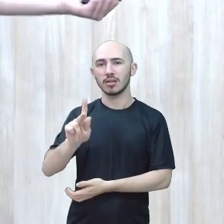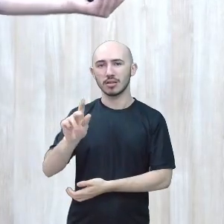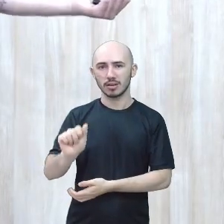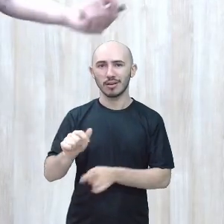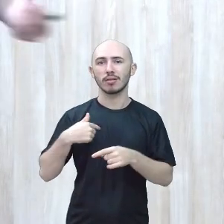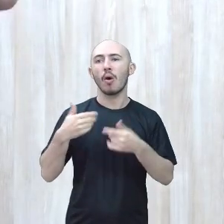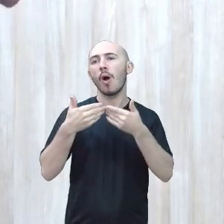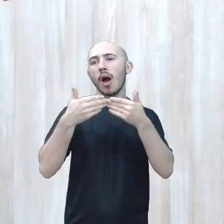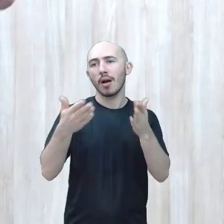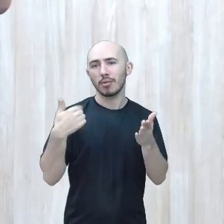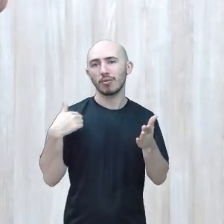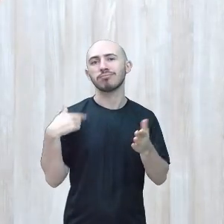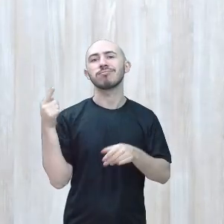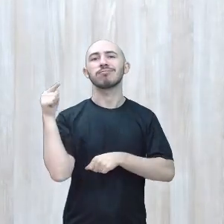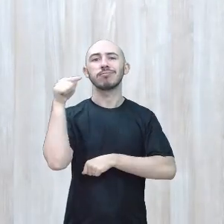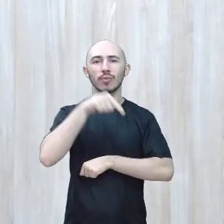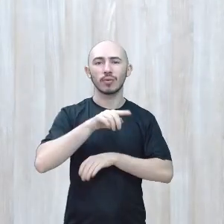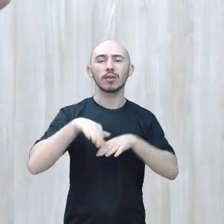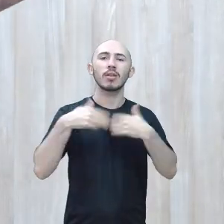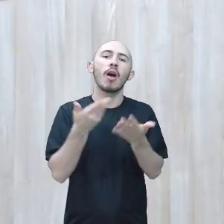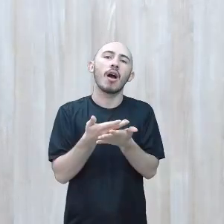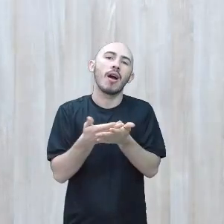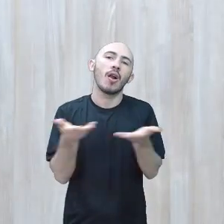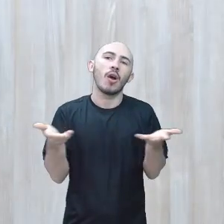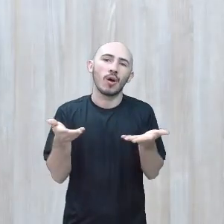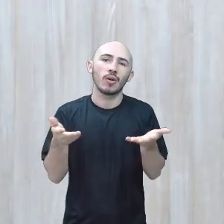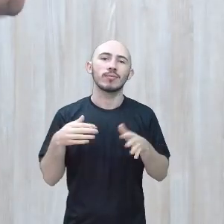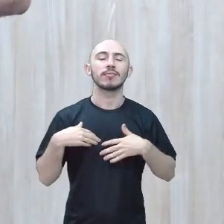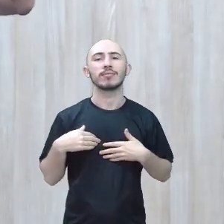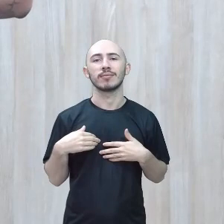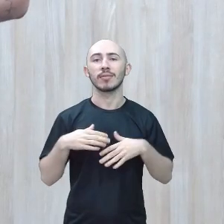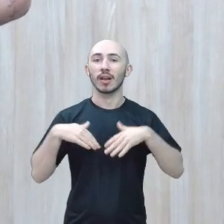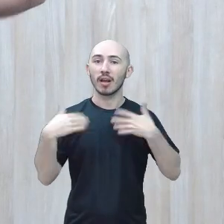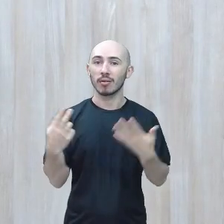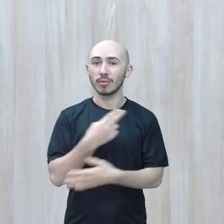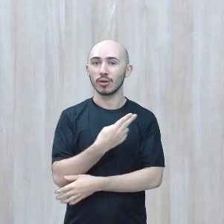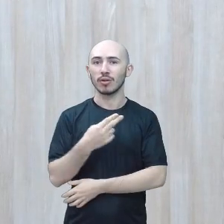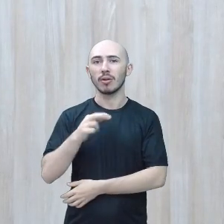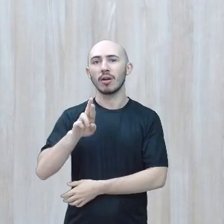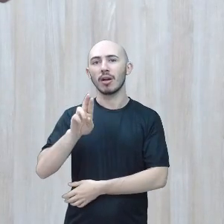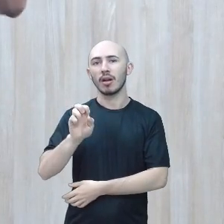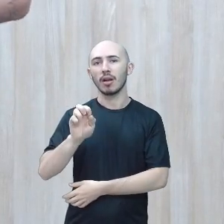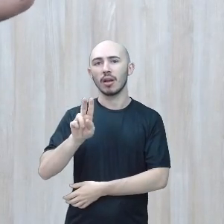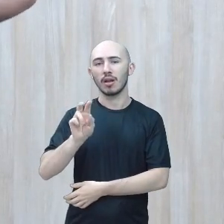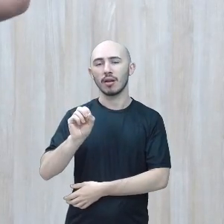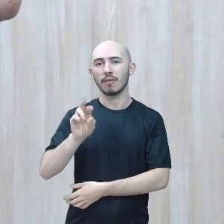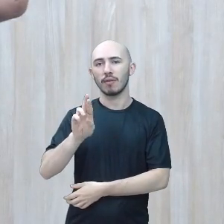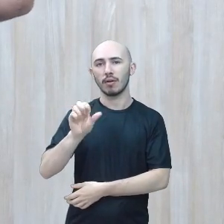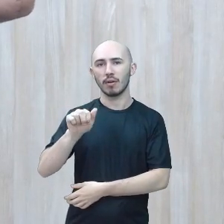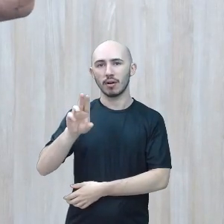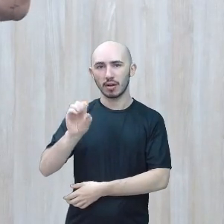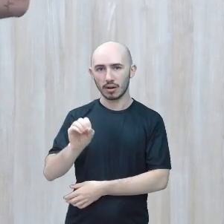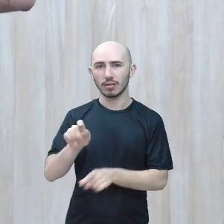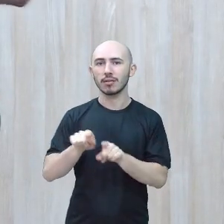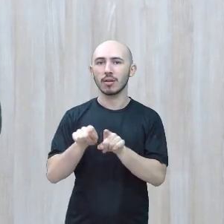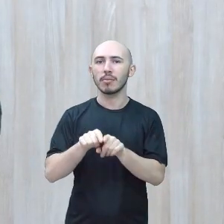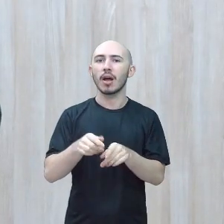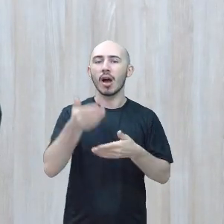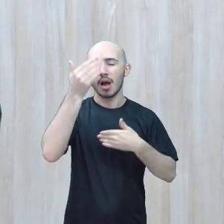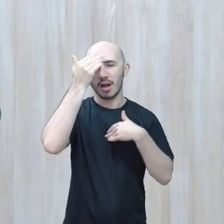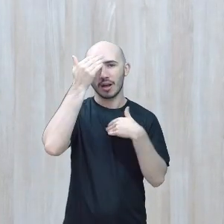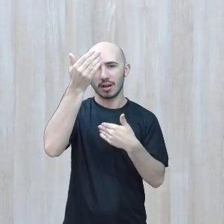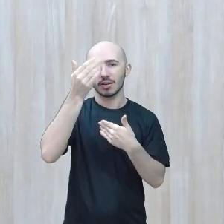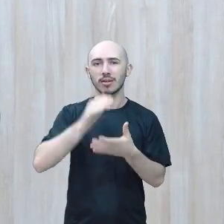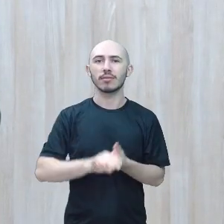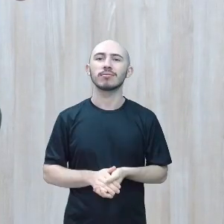portas do estúdio. Essa foi a aula de hoje. Eu me chamo Revoredo e até a próxima, viu? Queria agradecer também